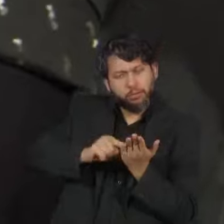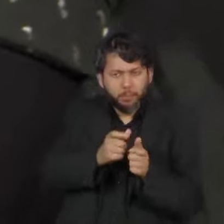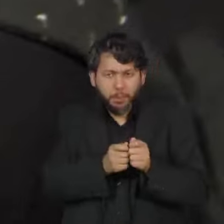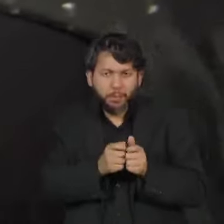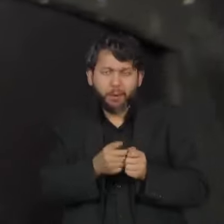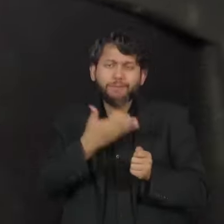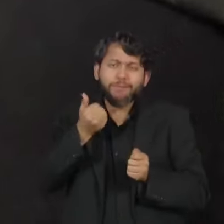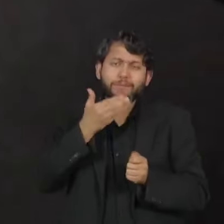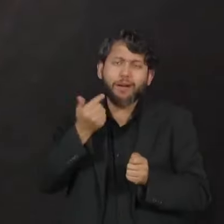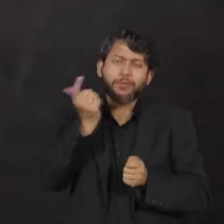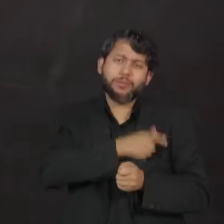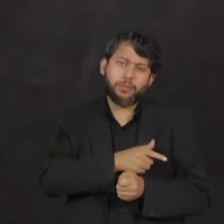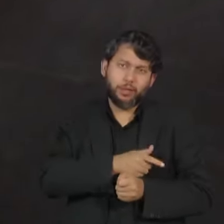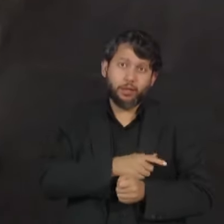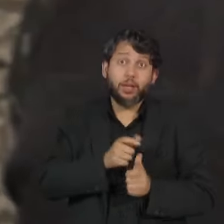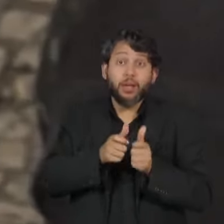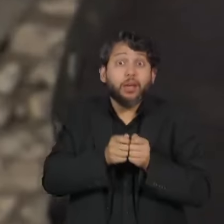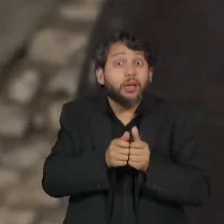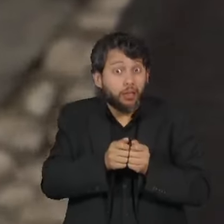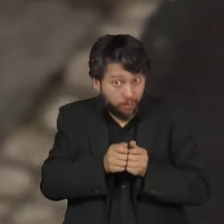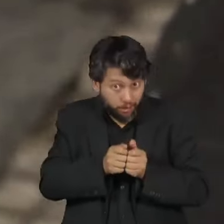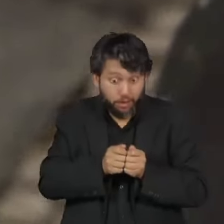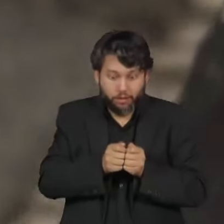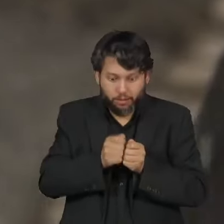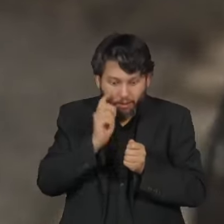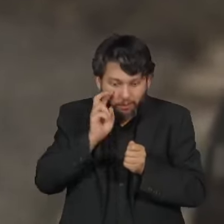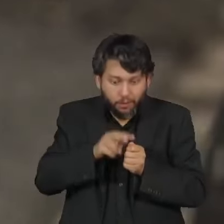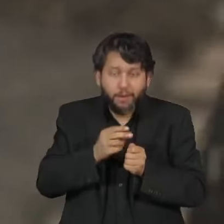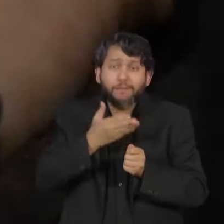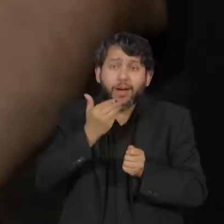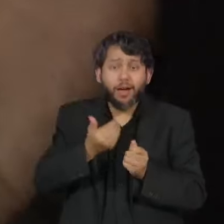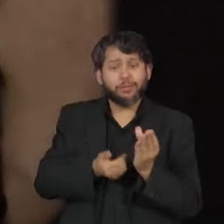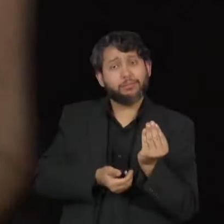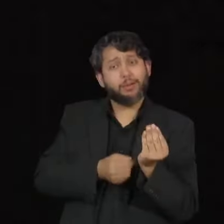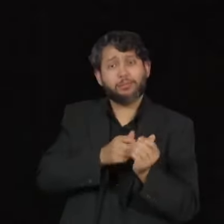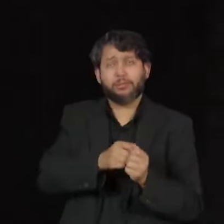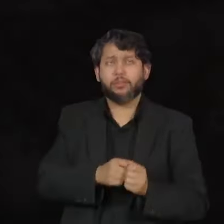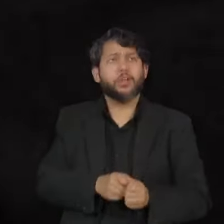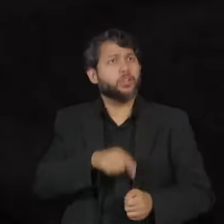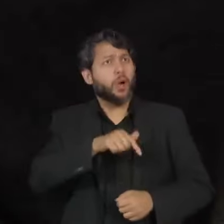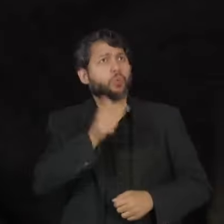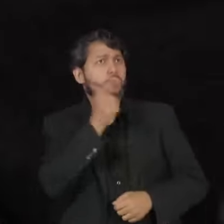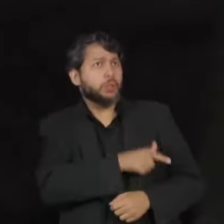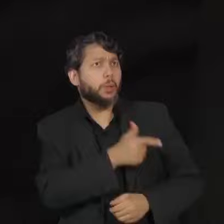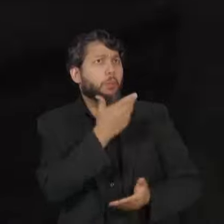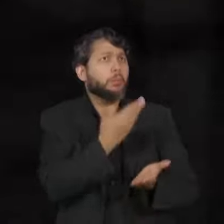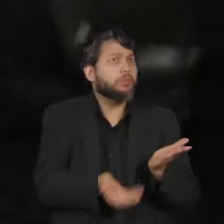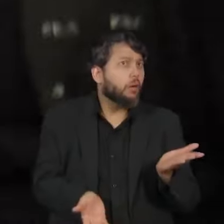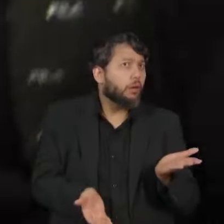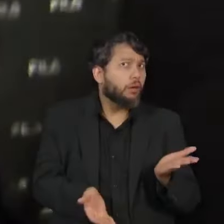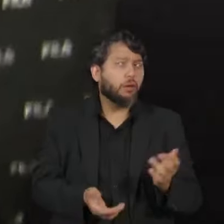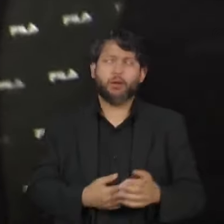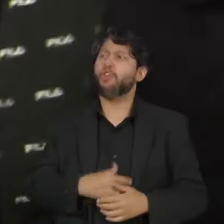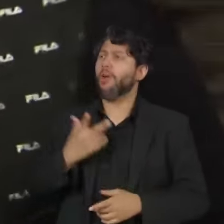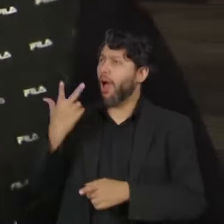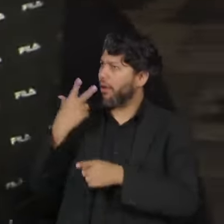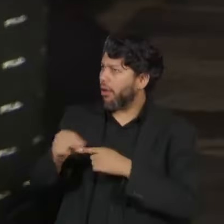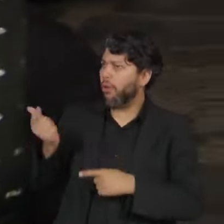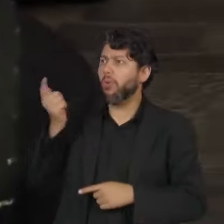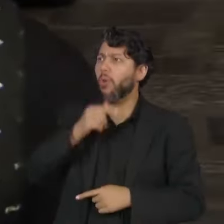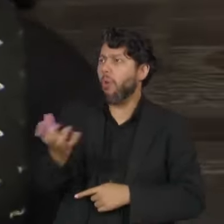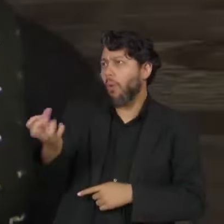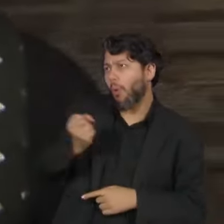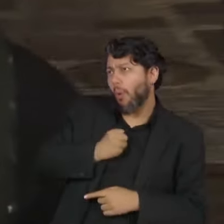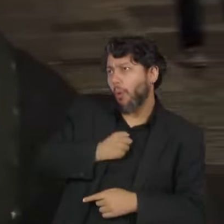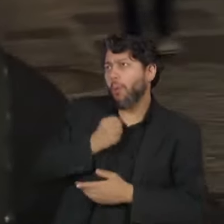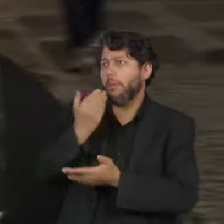é fácil. Está literalmente ao alcance da mão. Já ganhou, já perdeu? Ah, ganha, perde, é o